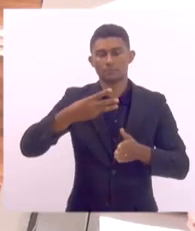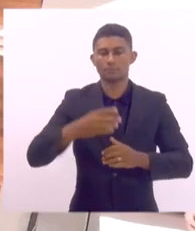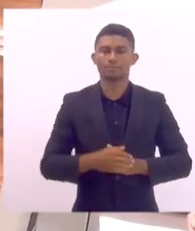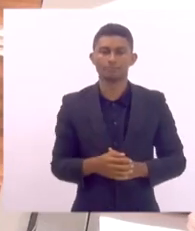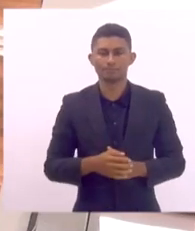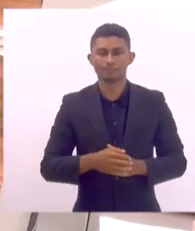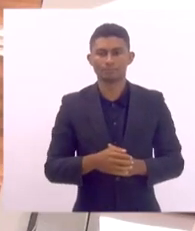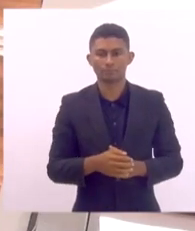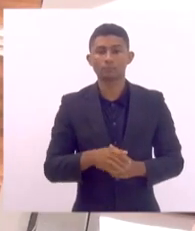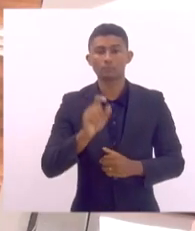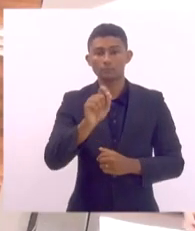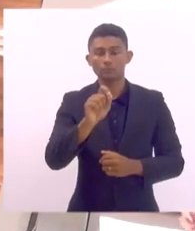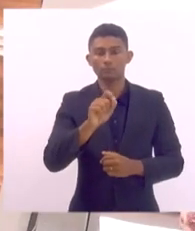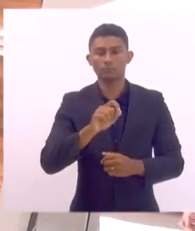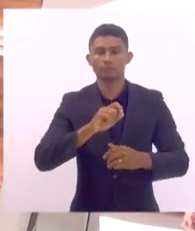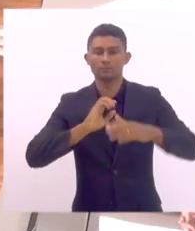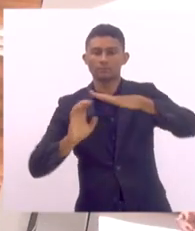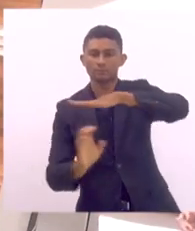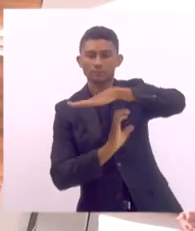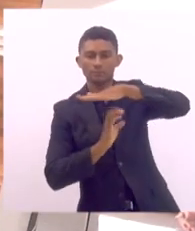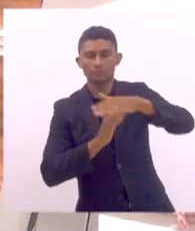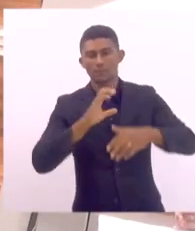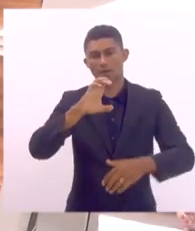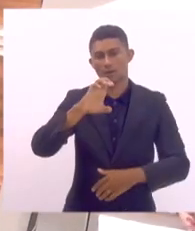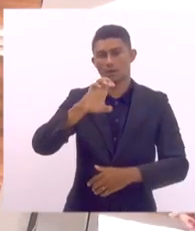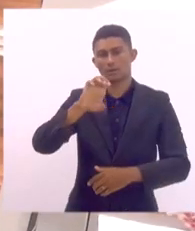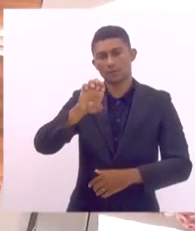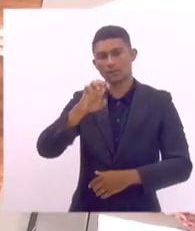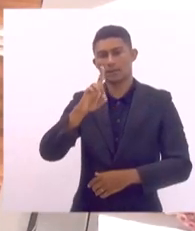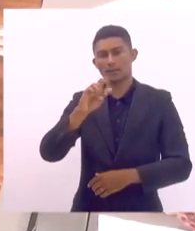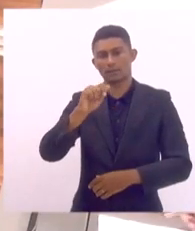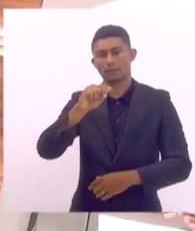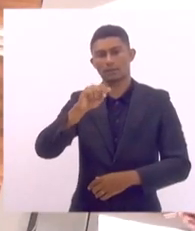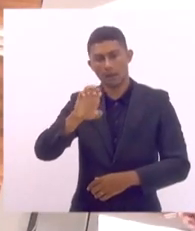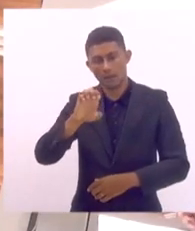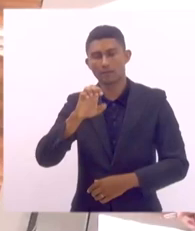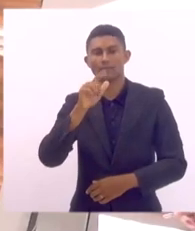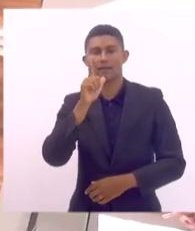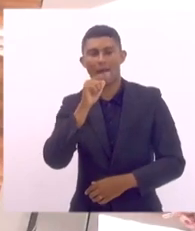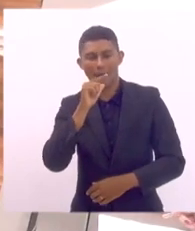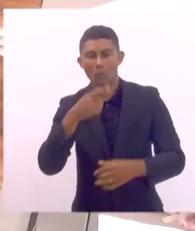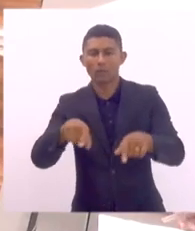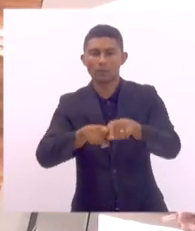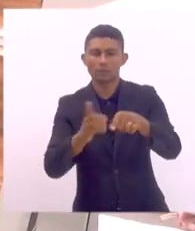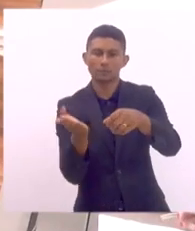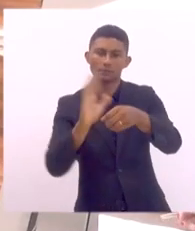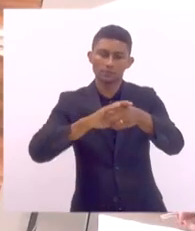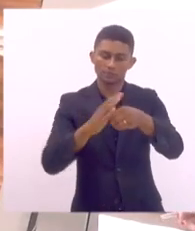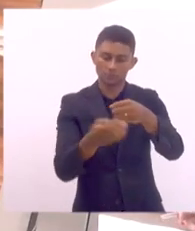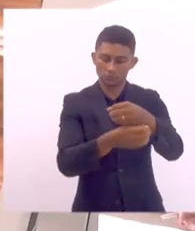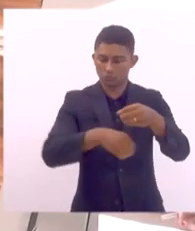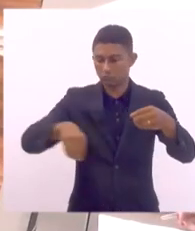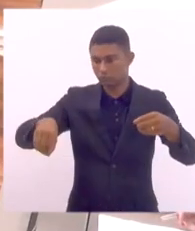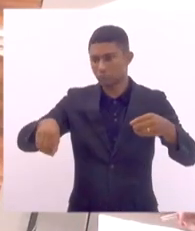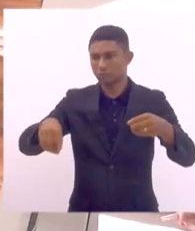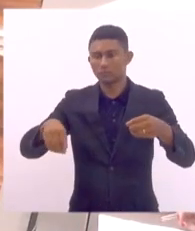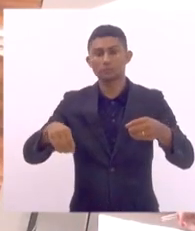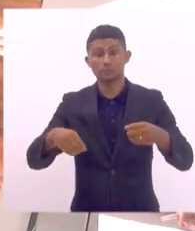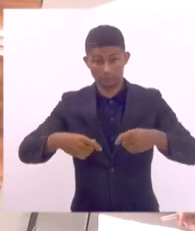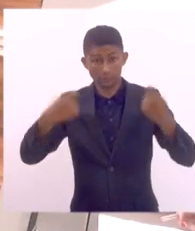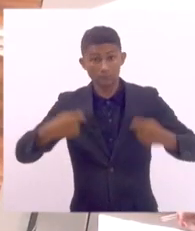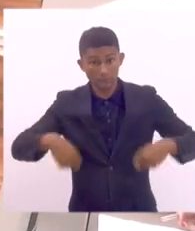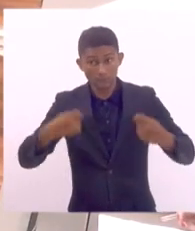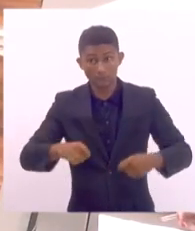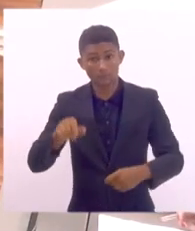Água, esgoto, SEDAI. Água, esgoto, SEDAI. Esse é o que o senhor estava falando. Eu acabei de falar. A gente precisa da ligação do Léo? É,